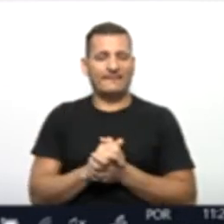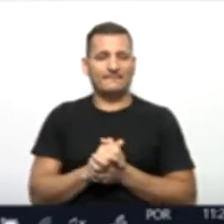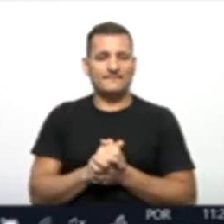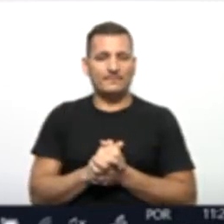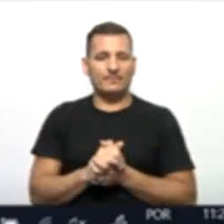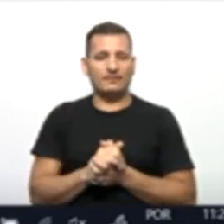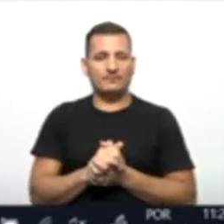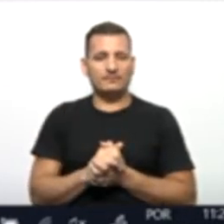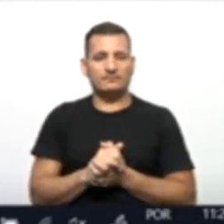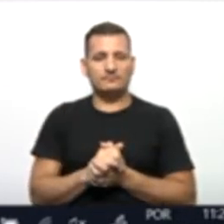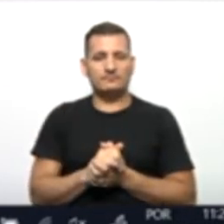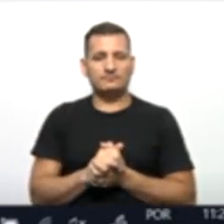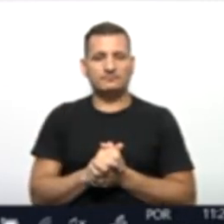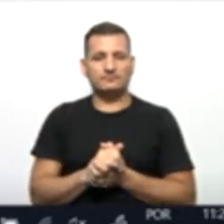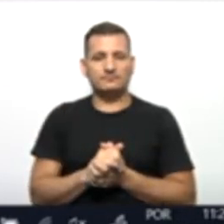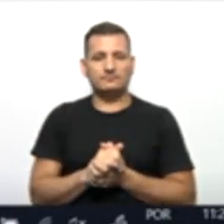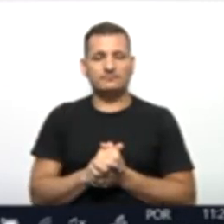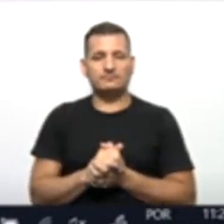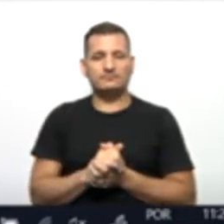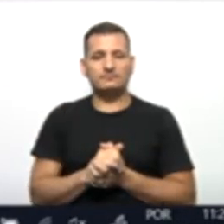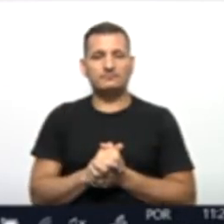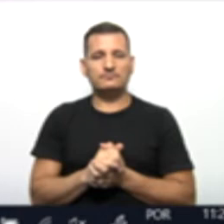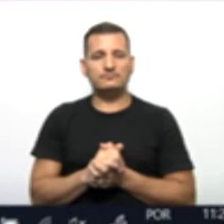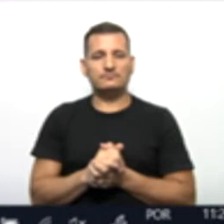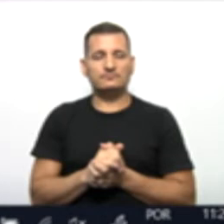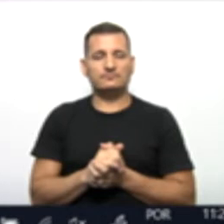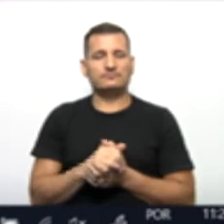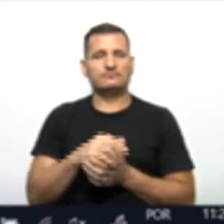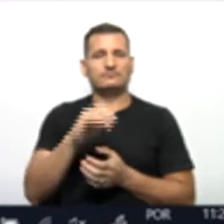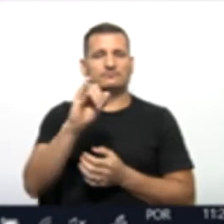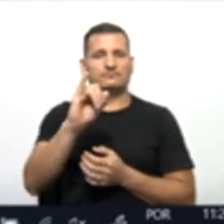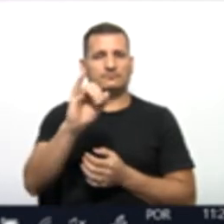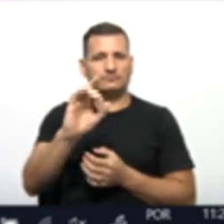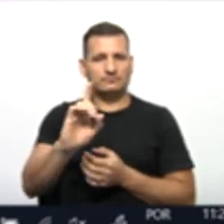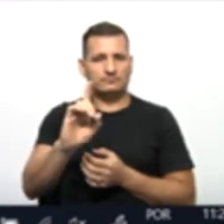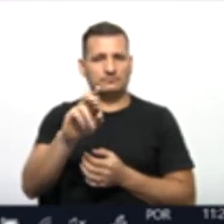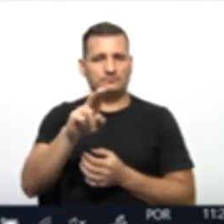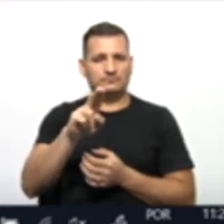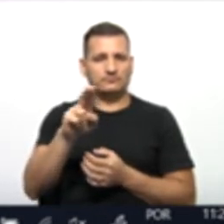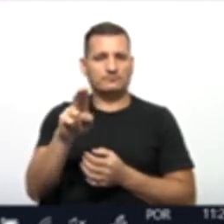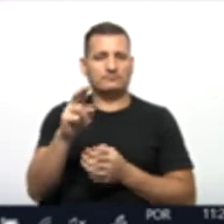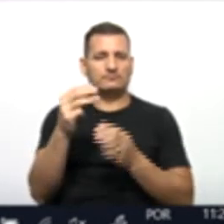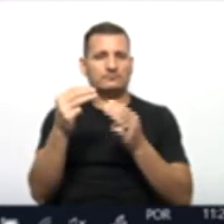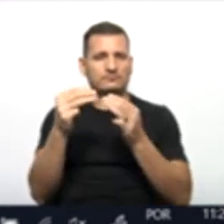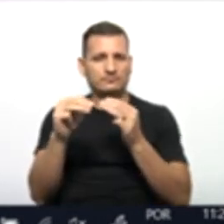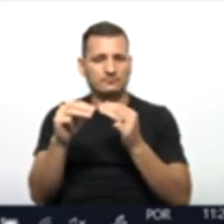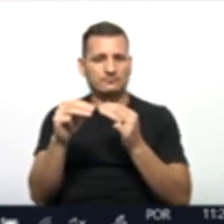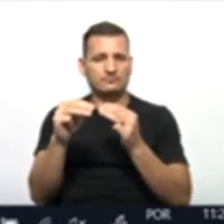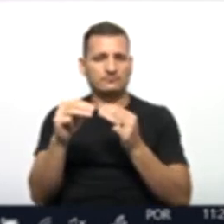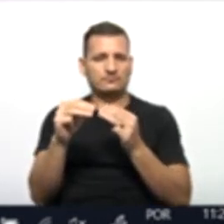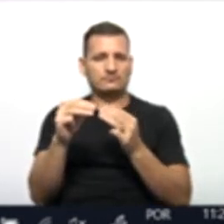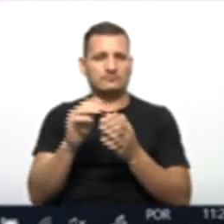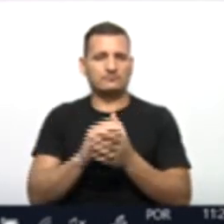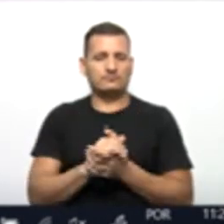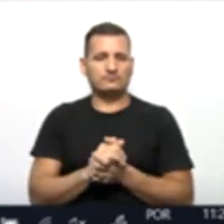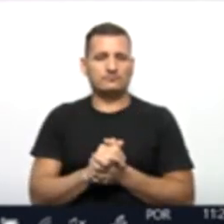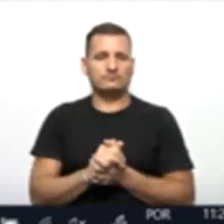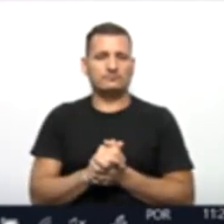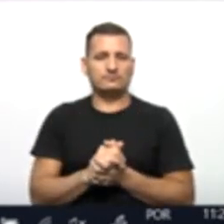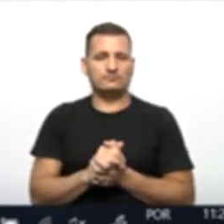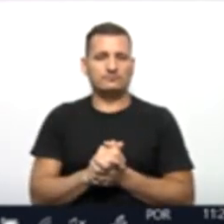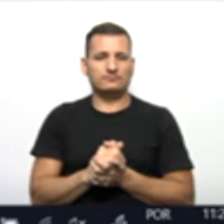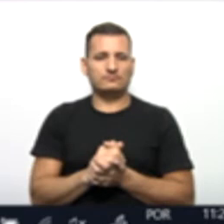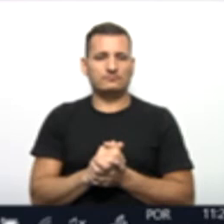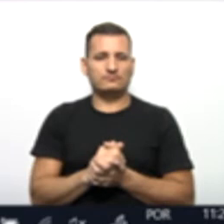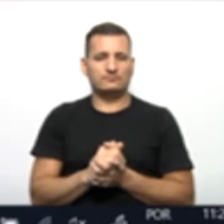eu tenho-os usar diz nome mensagem os campos da minha tabela